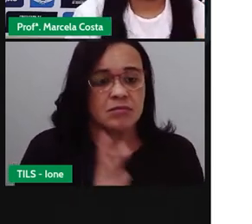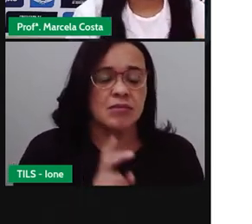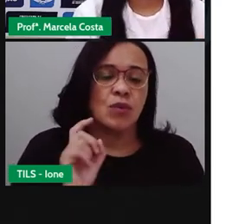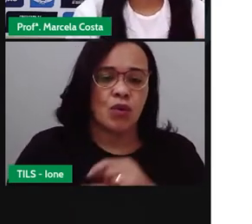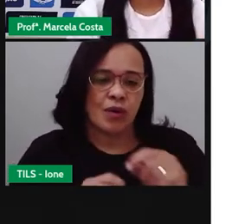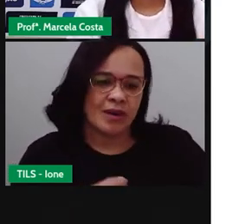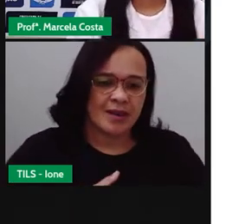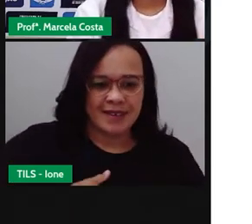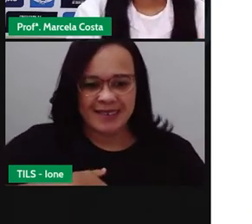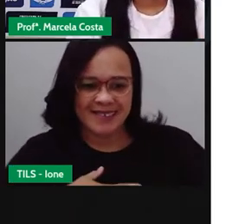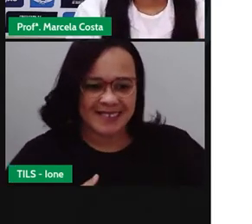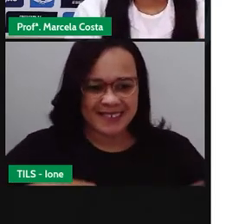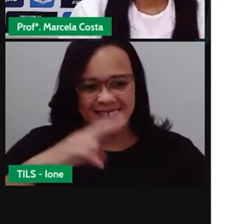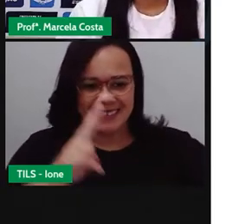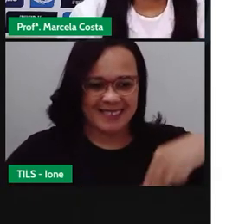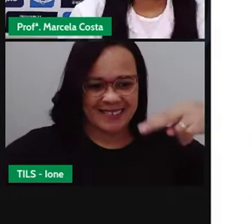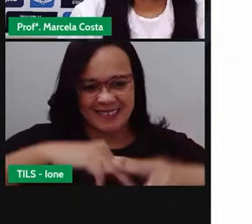passada.